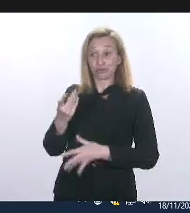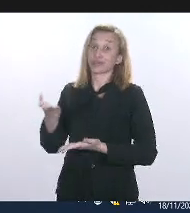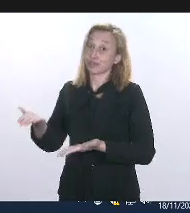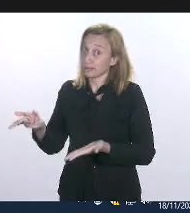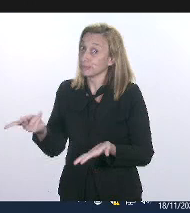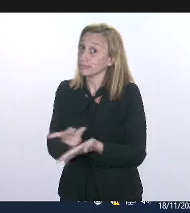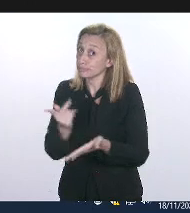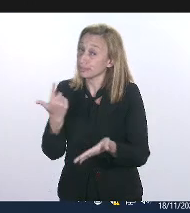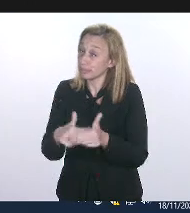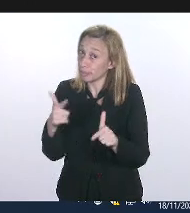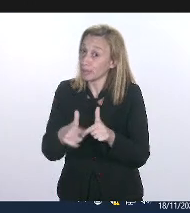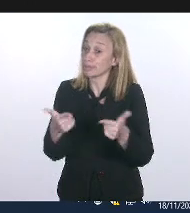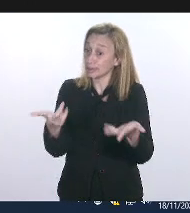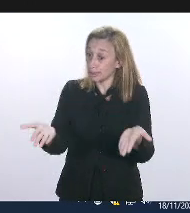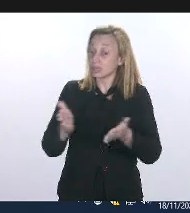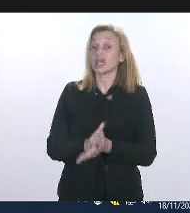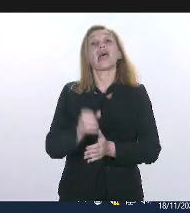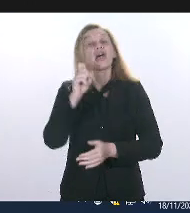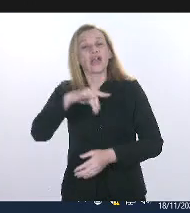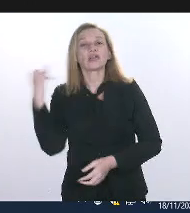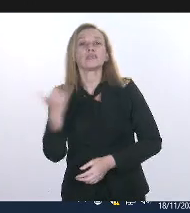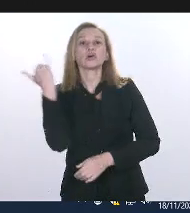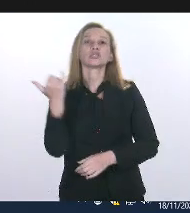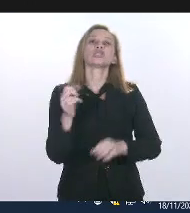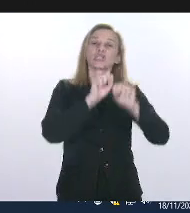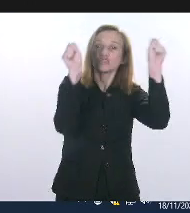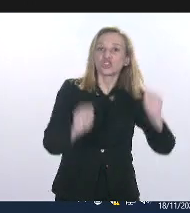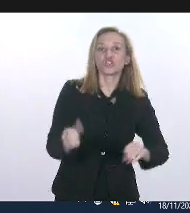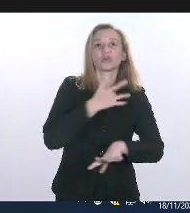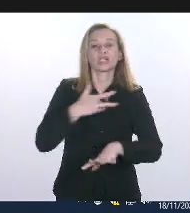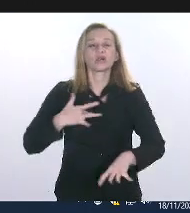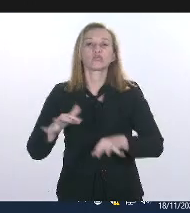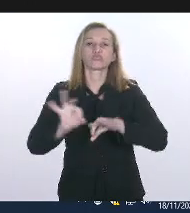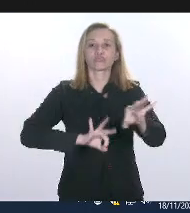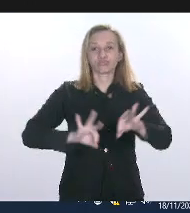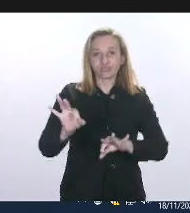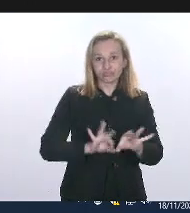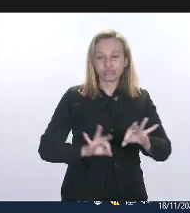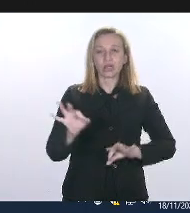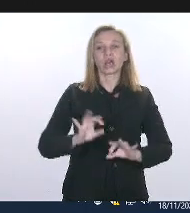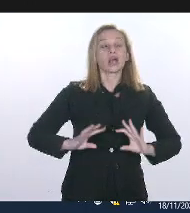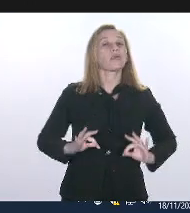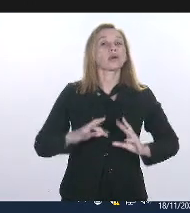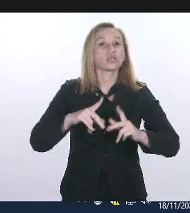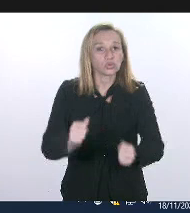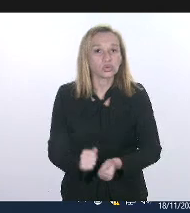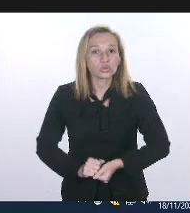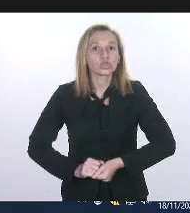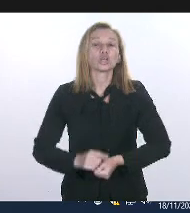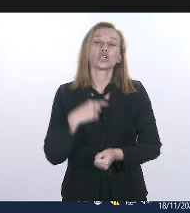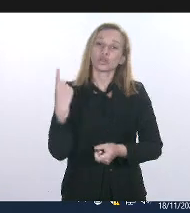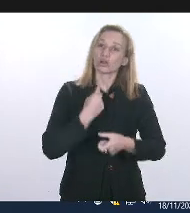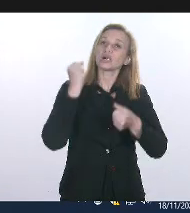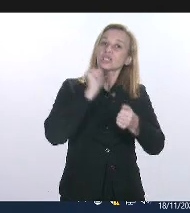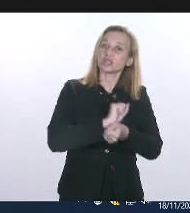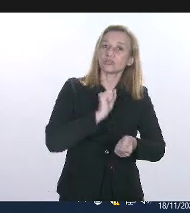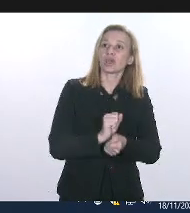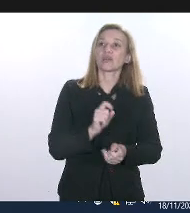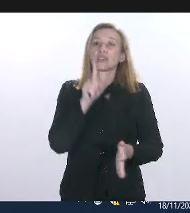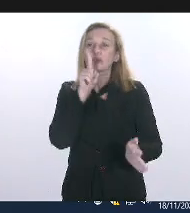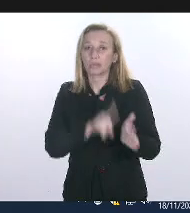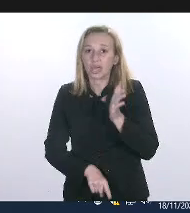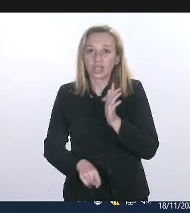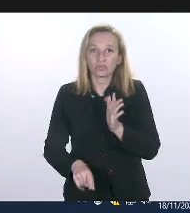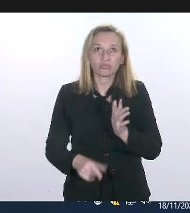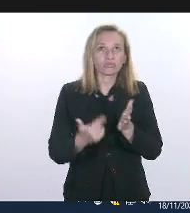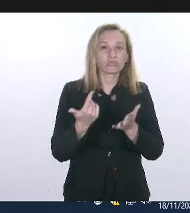esses problemas recentes. Então, é muito importante que o sistema de saúde esteja preparado para o que der e vier. A gente espera que venha menos, a gente